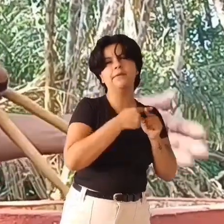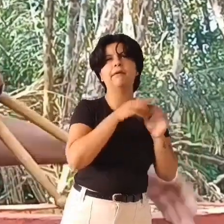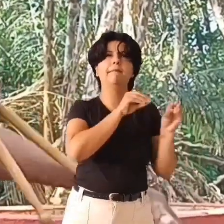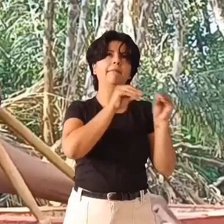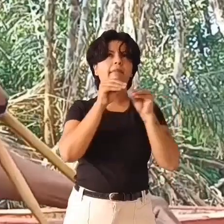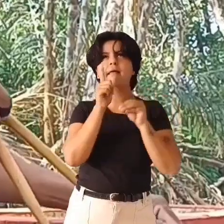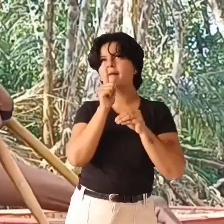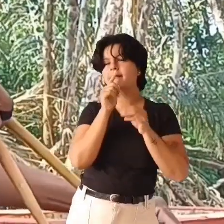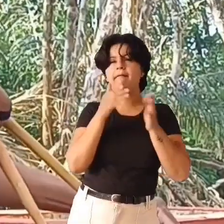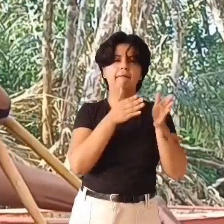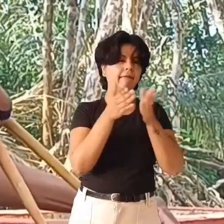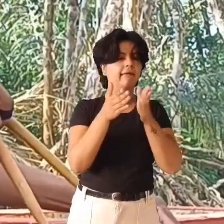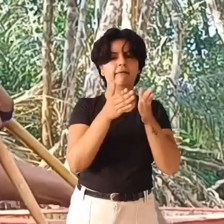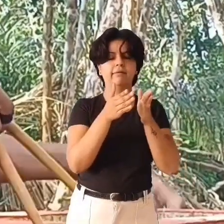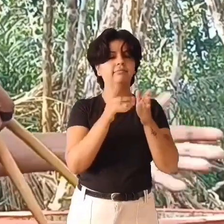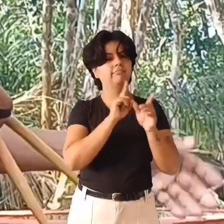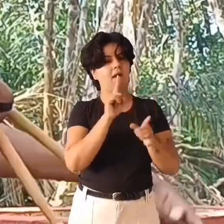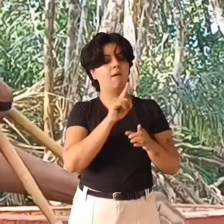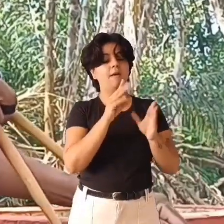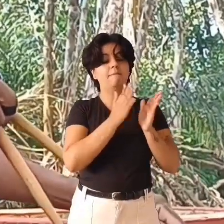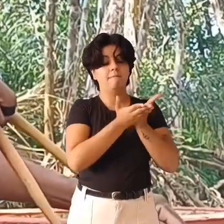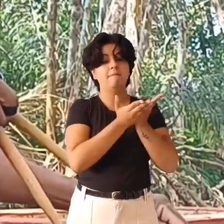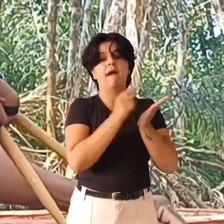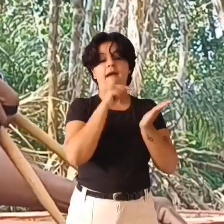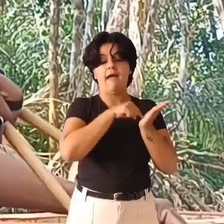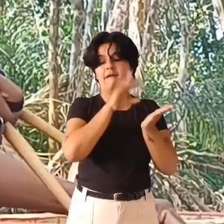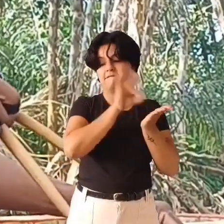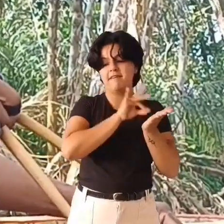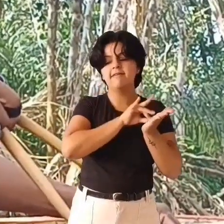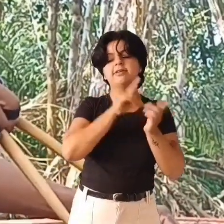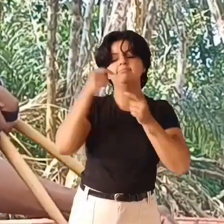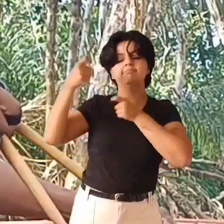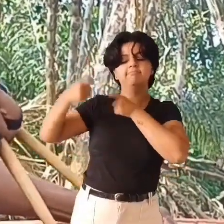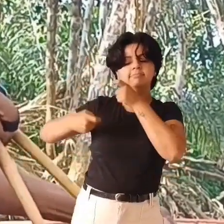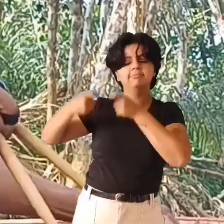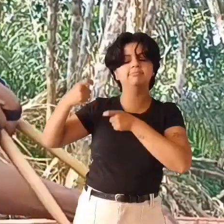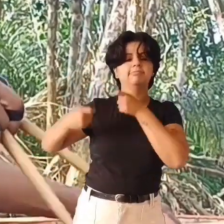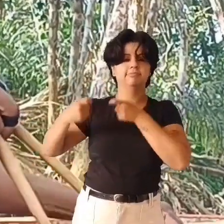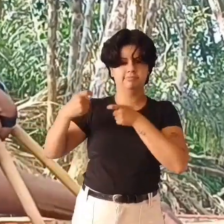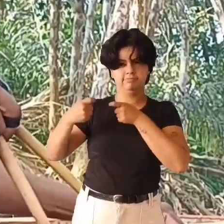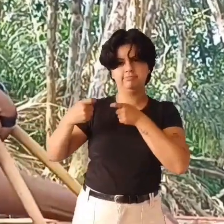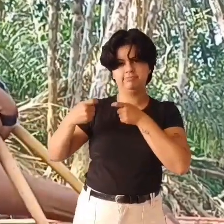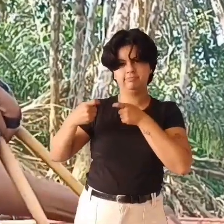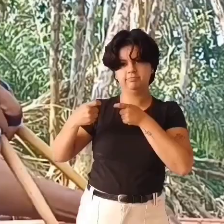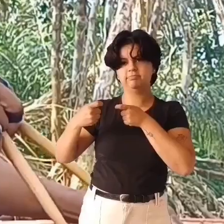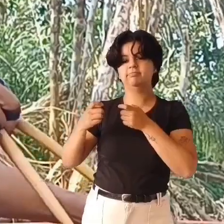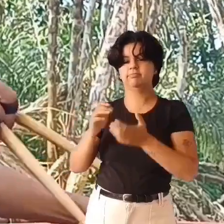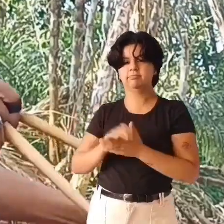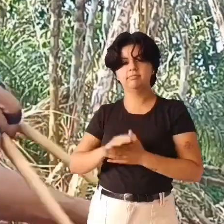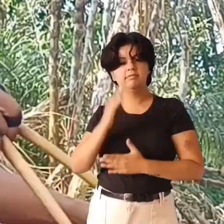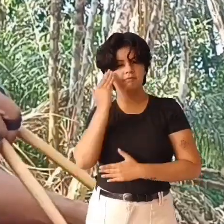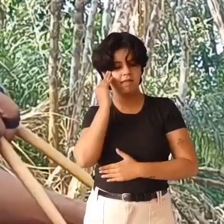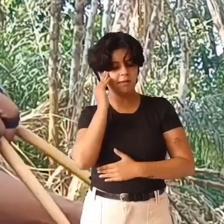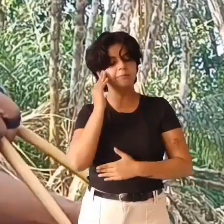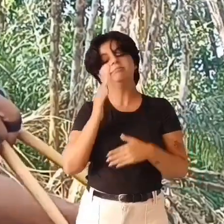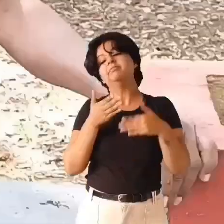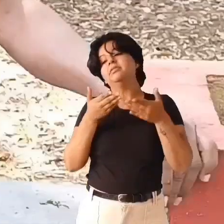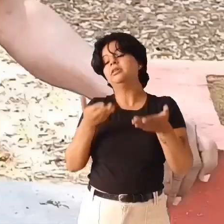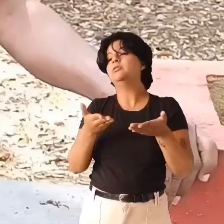próximo, com a marca de Macapá. Só esqueceu de citar, né, que na época era 2 balsas, né, e mais uma ponte